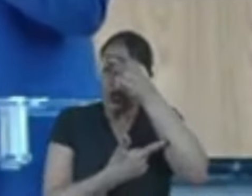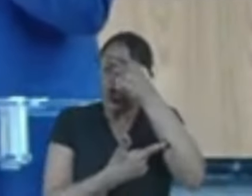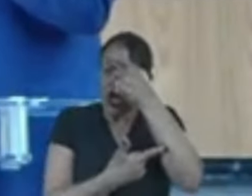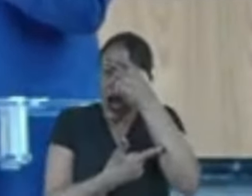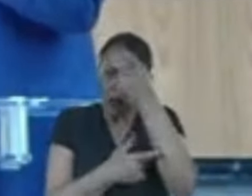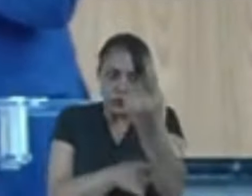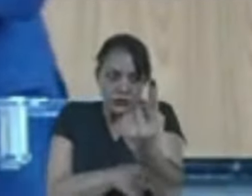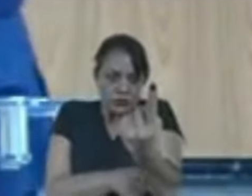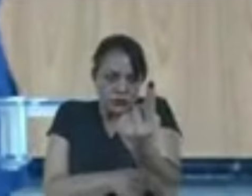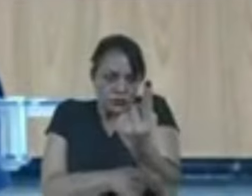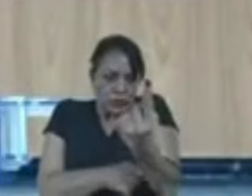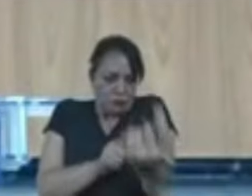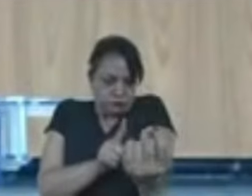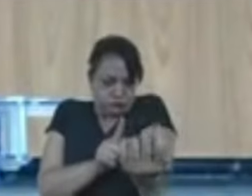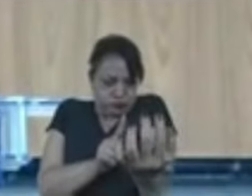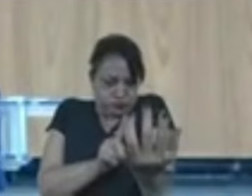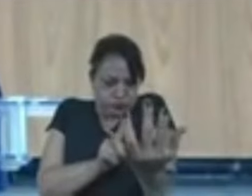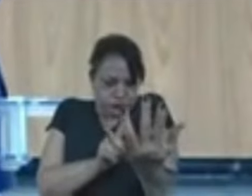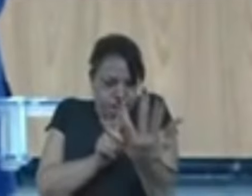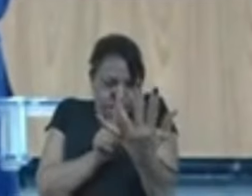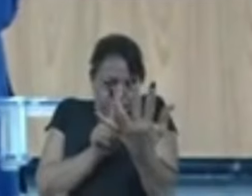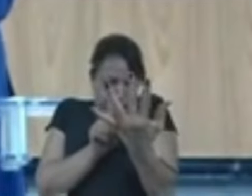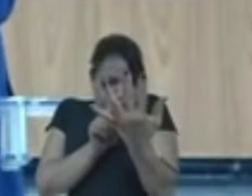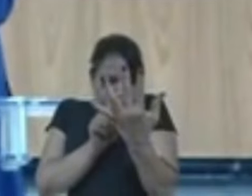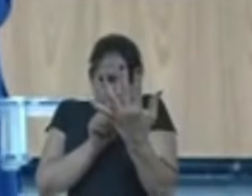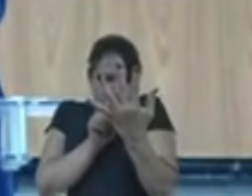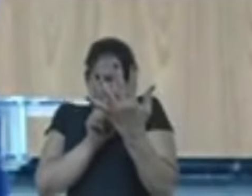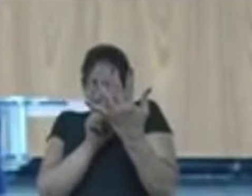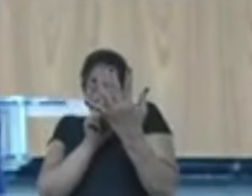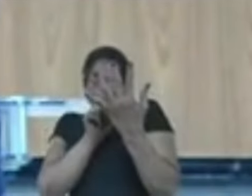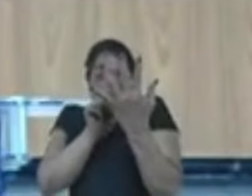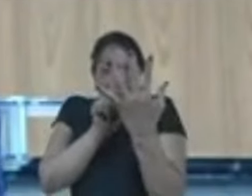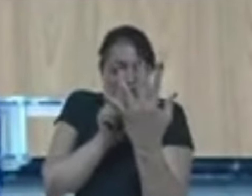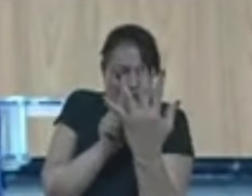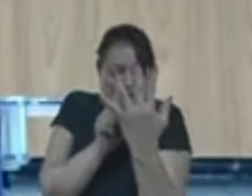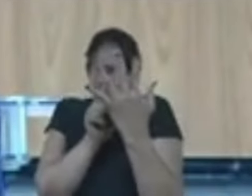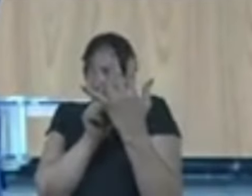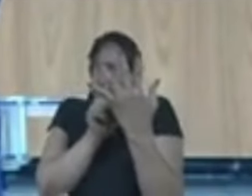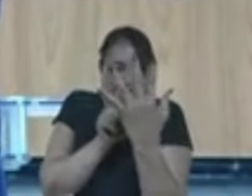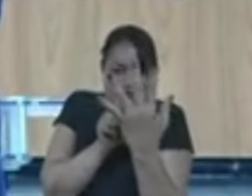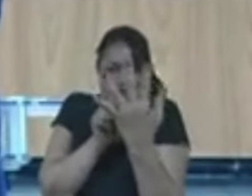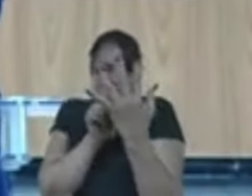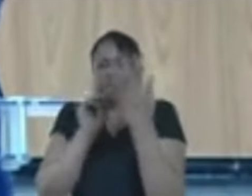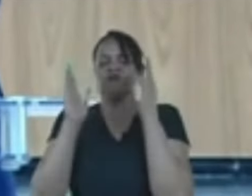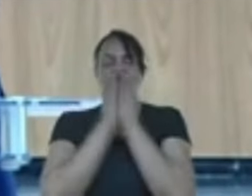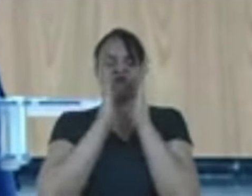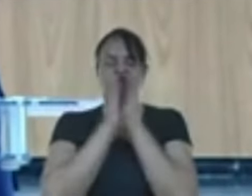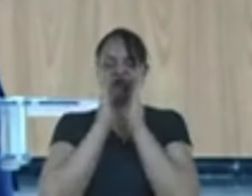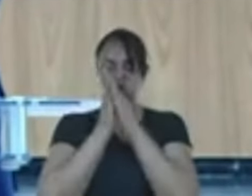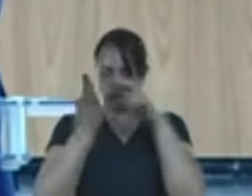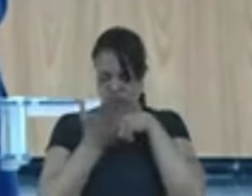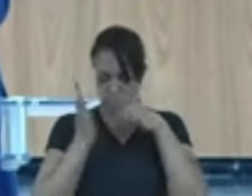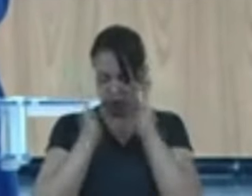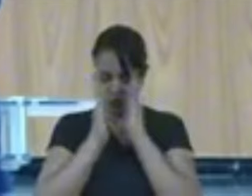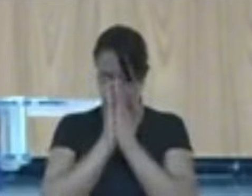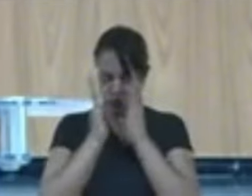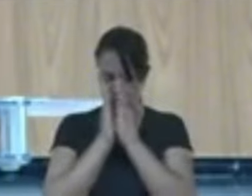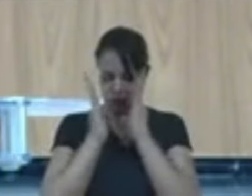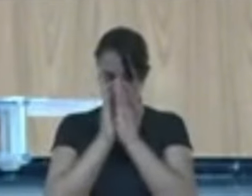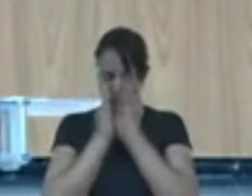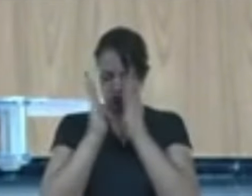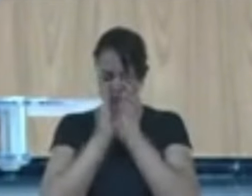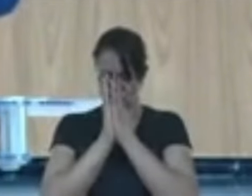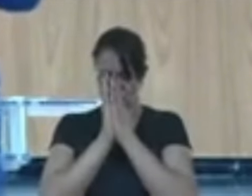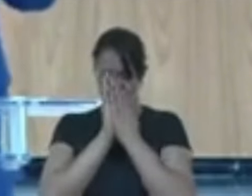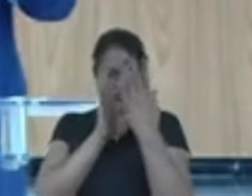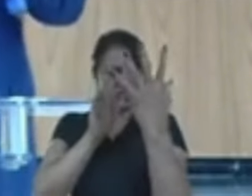vida financeira, fugir das tuas questões afetivas pessoais, é orando e jejuando. Quando você realmente aprende isso, que